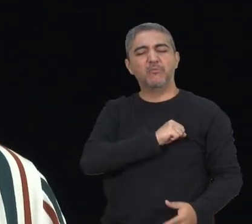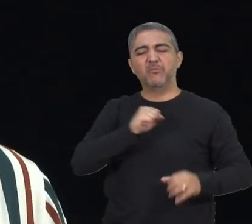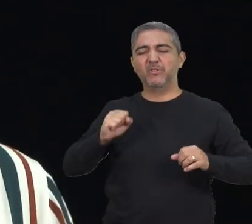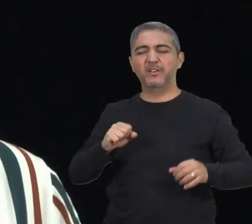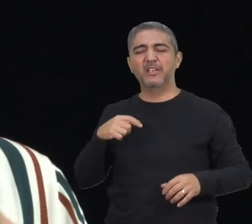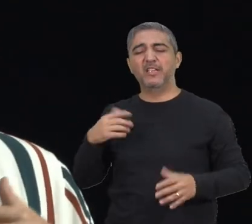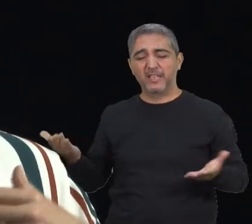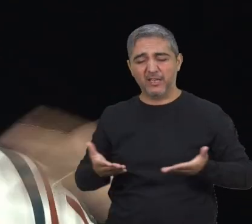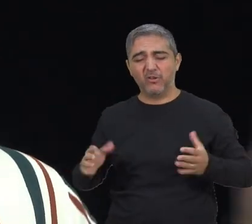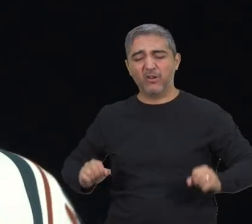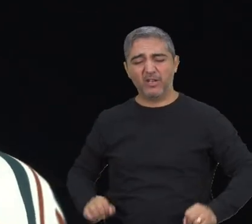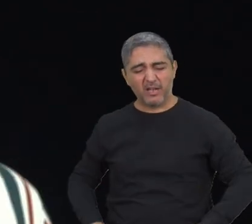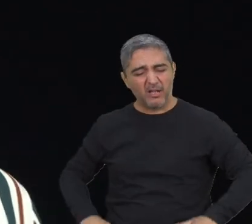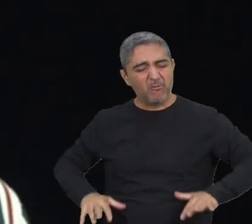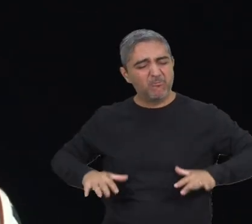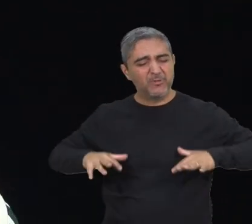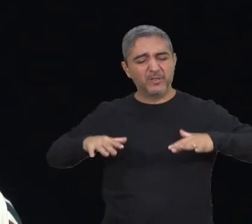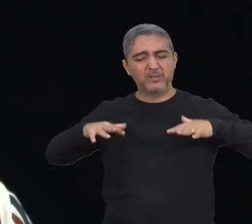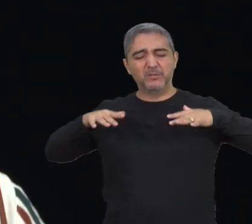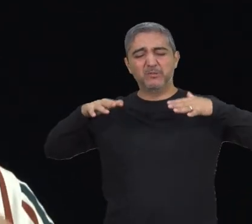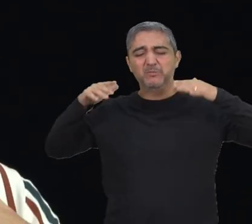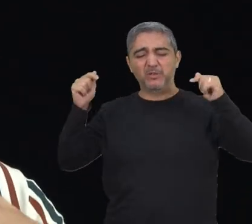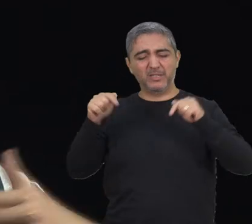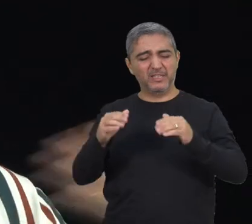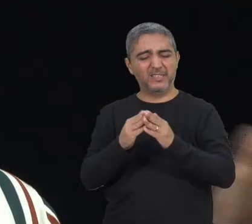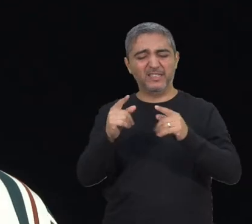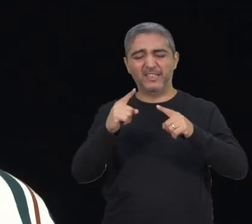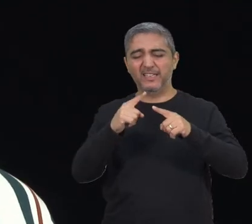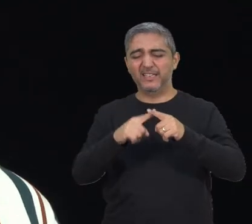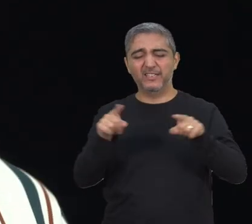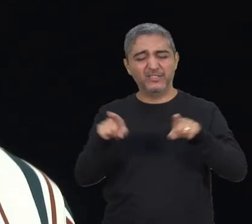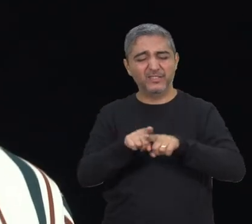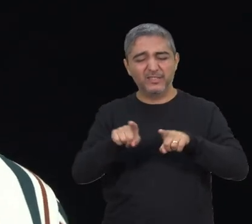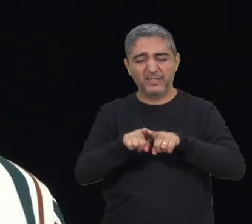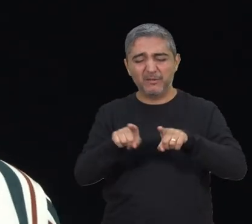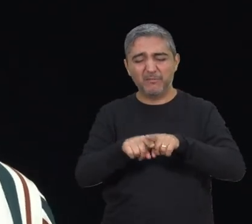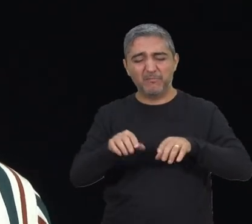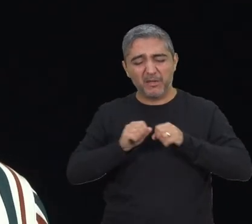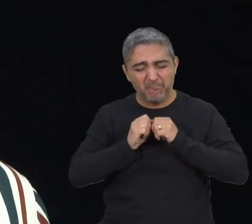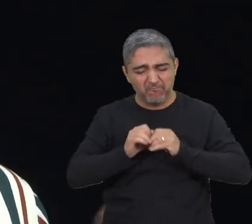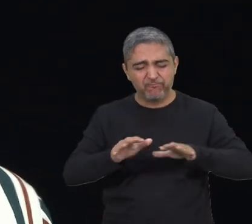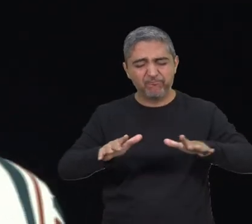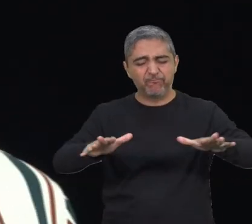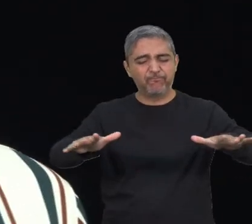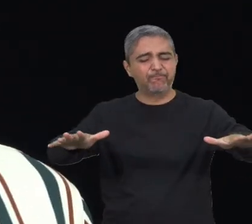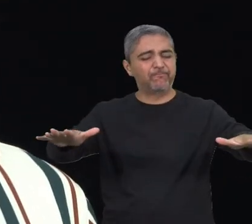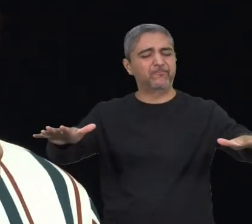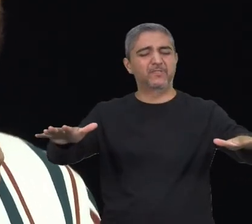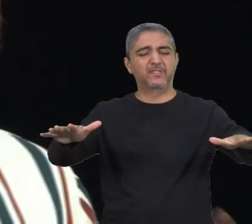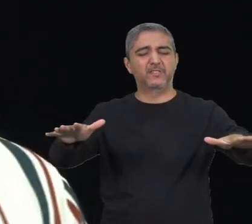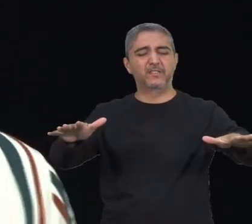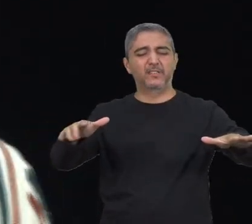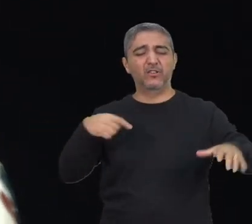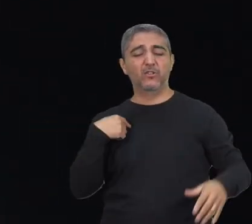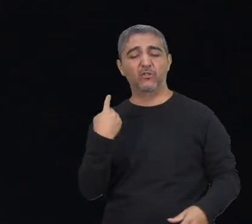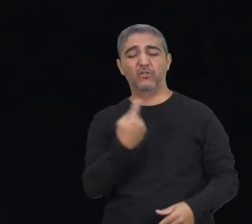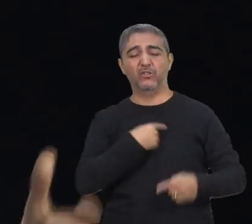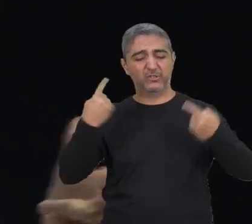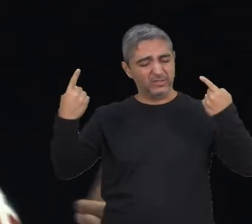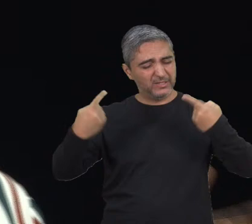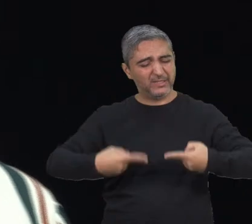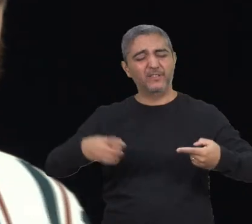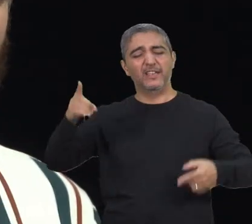transbordasse no contexto da nossa igreja e também para aqueles que nos cercam no dia a dia, Deus. E o nosso grande desafio é dia após